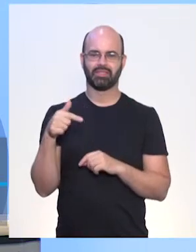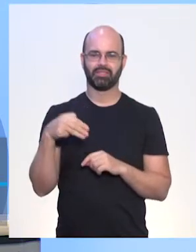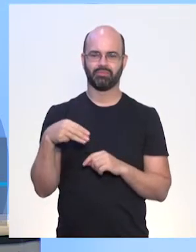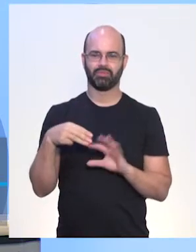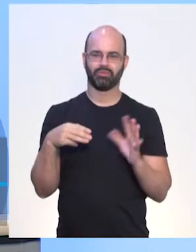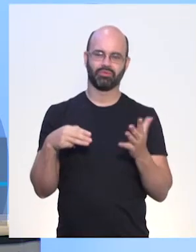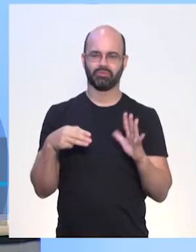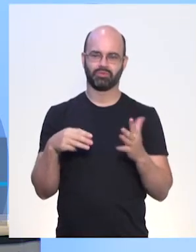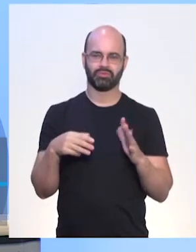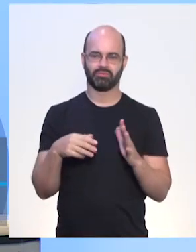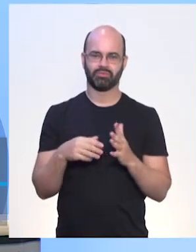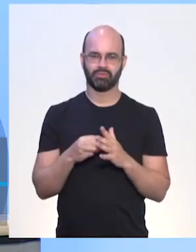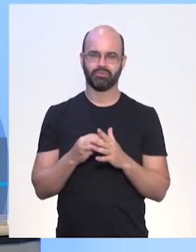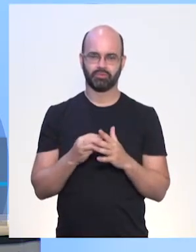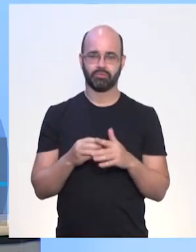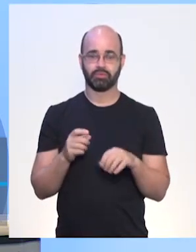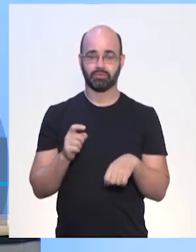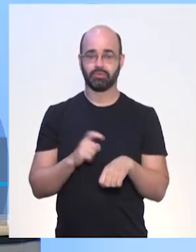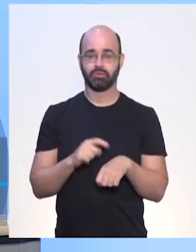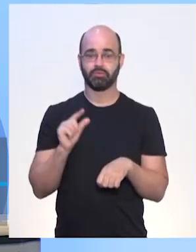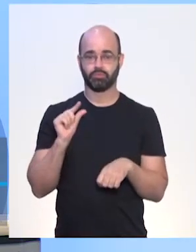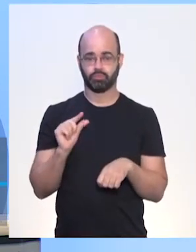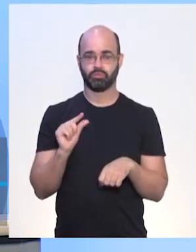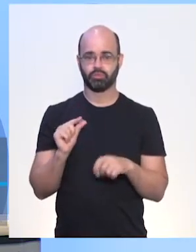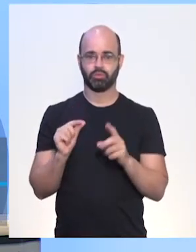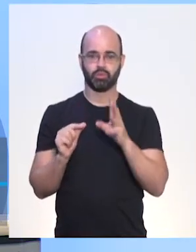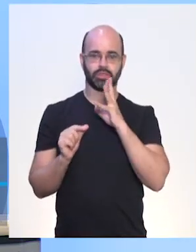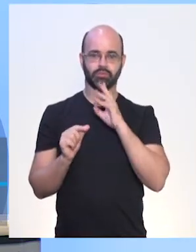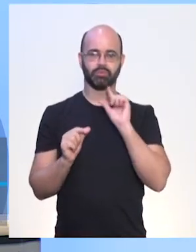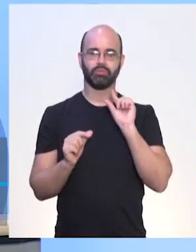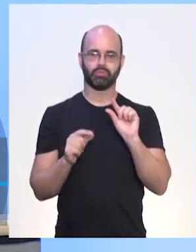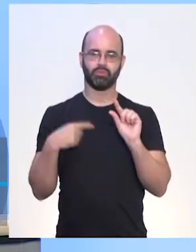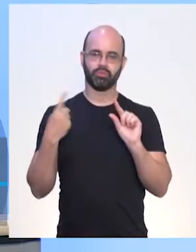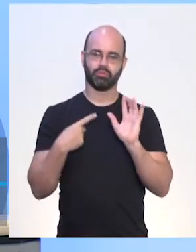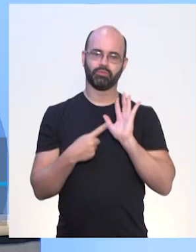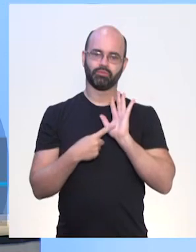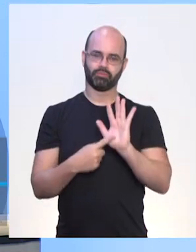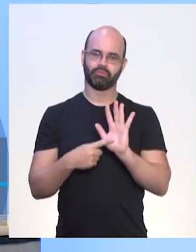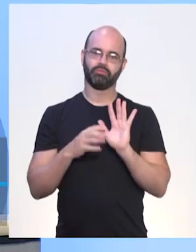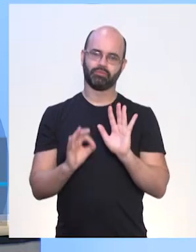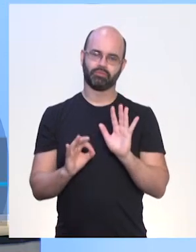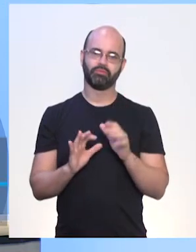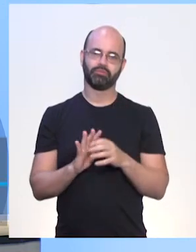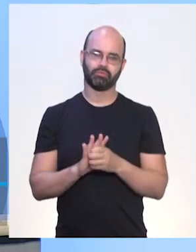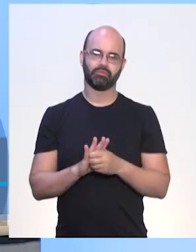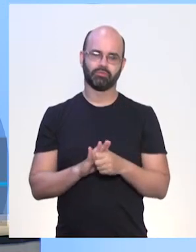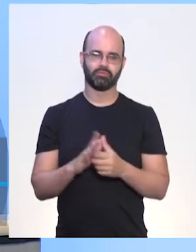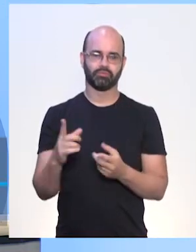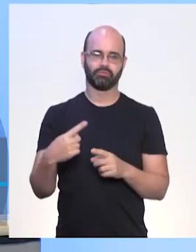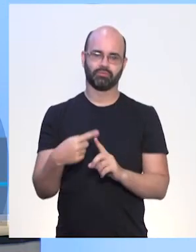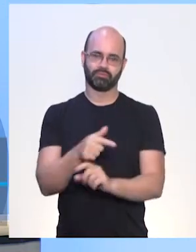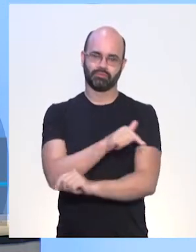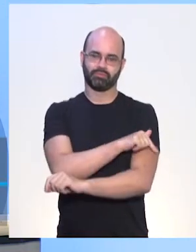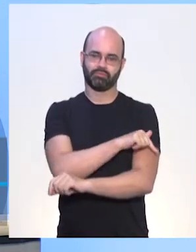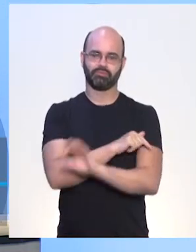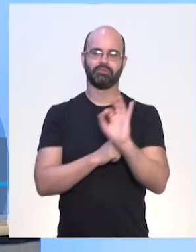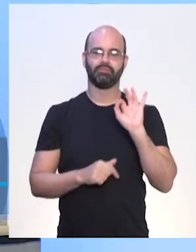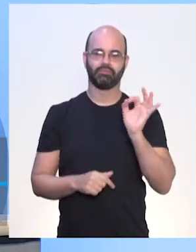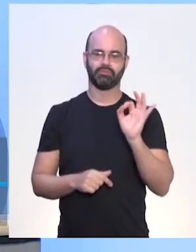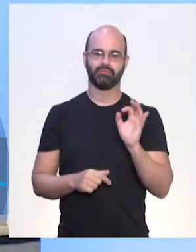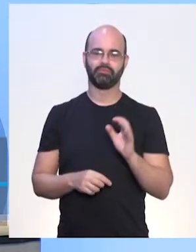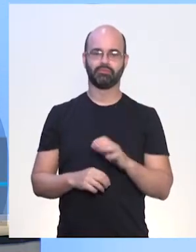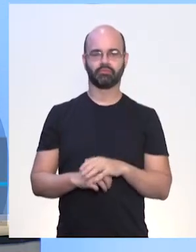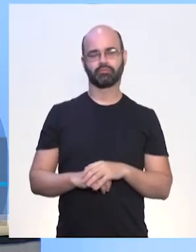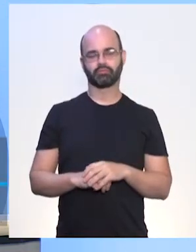17 minutos e pouco que é pouco de conhecimento que a gente apresenta mesmo sabendo que é sétimo ano né então vamos